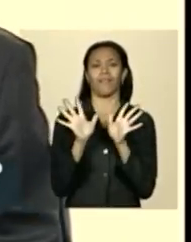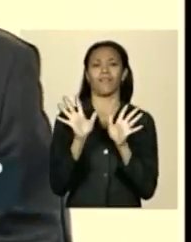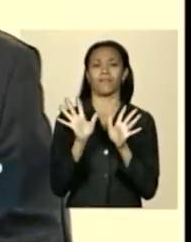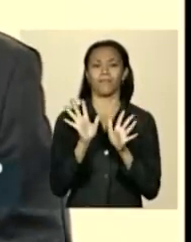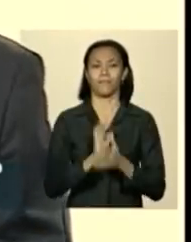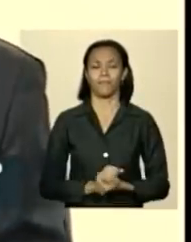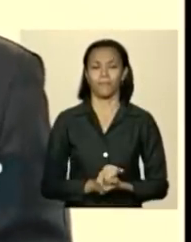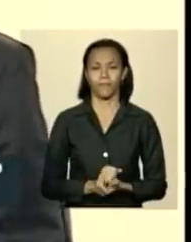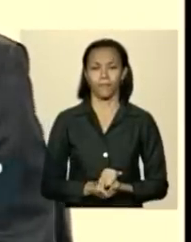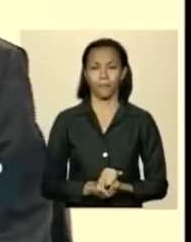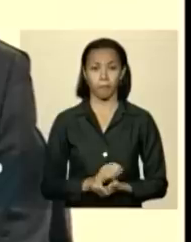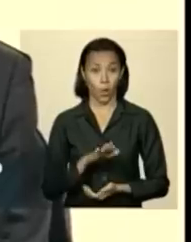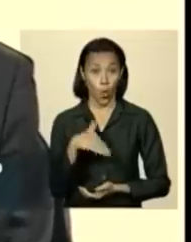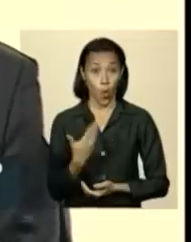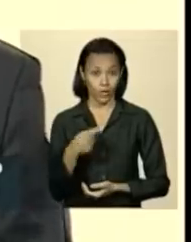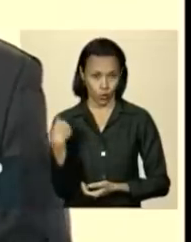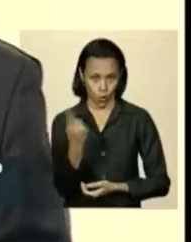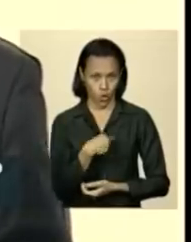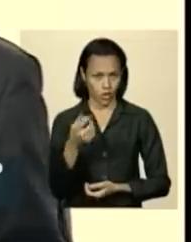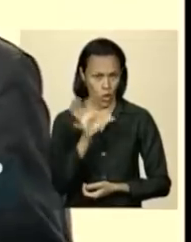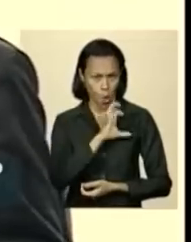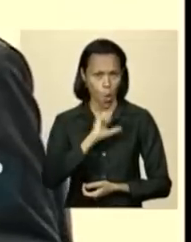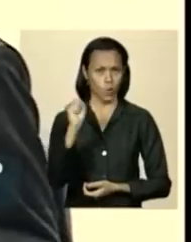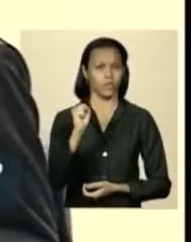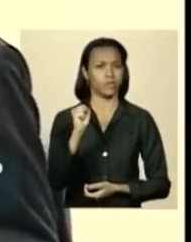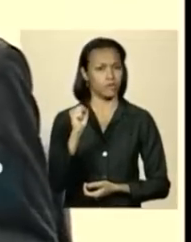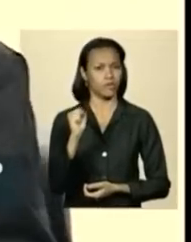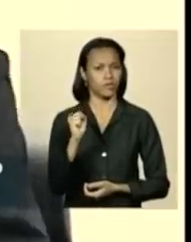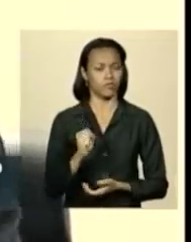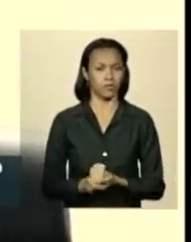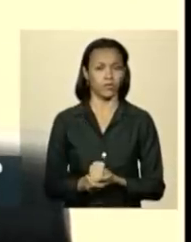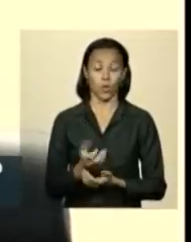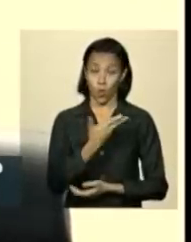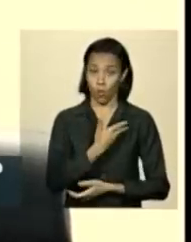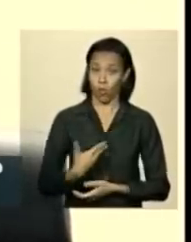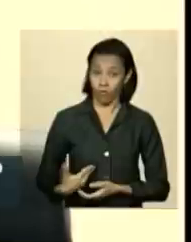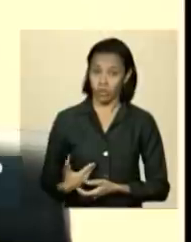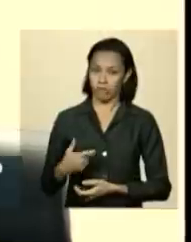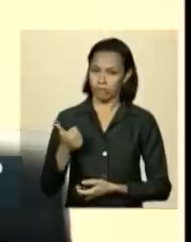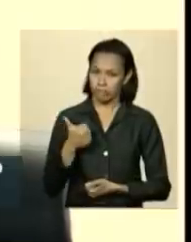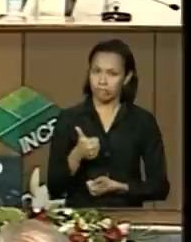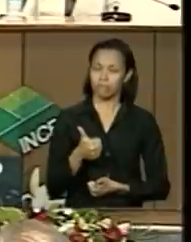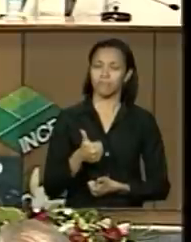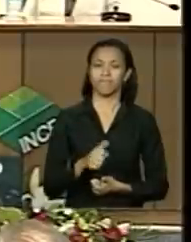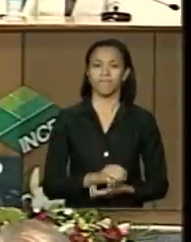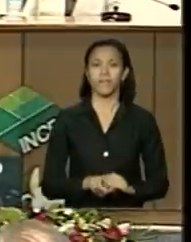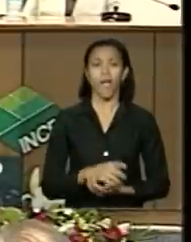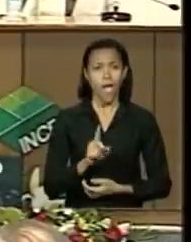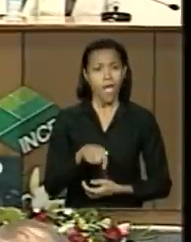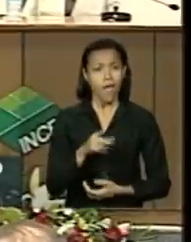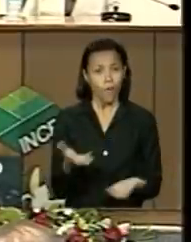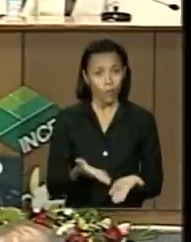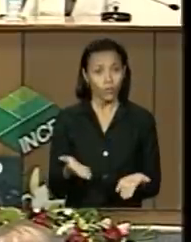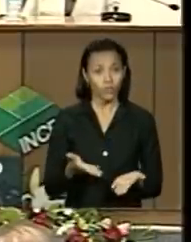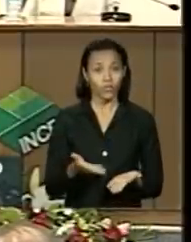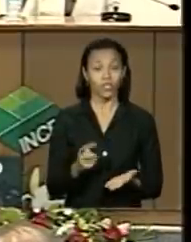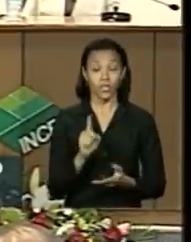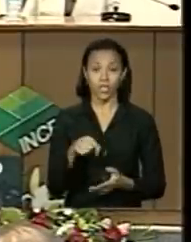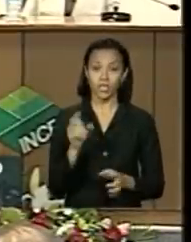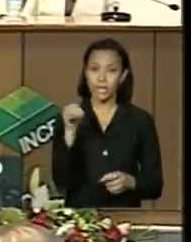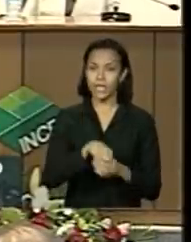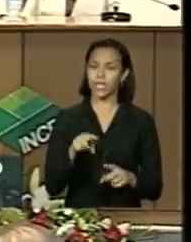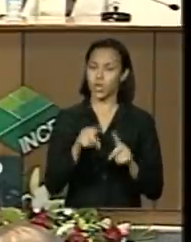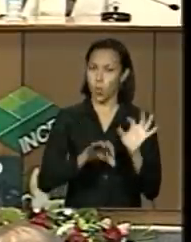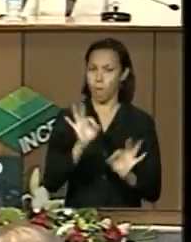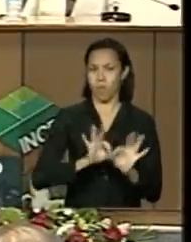que quando conquistamos uma parcela do Poder de estado E é disso que se trata né É disso que se trata dentro do